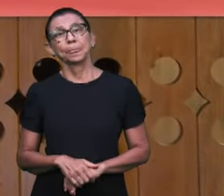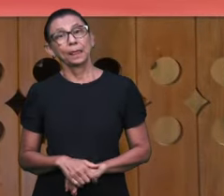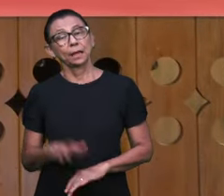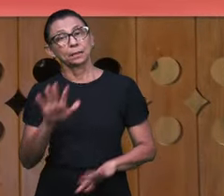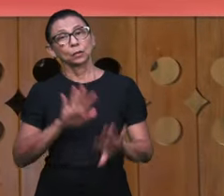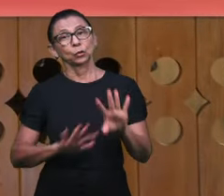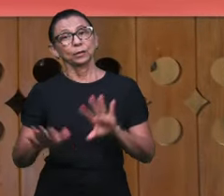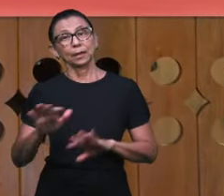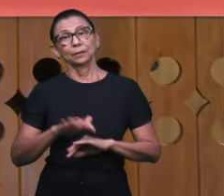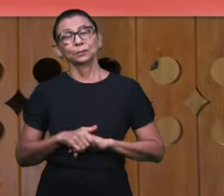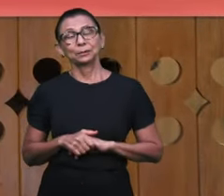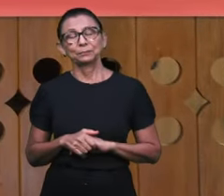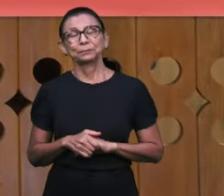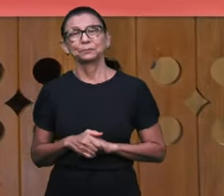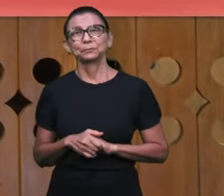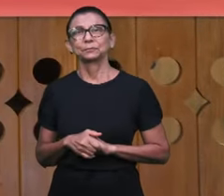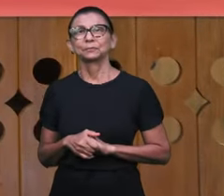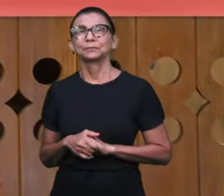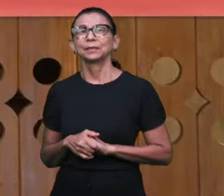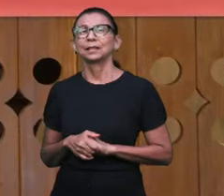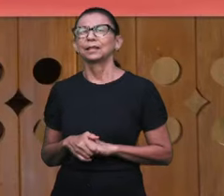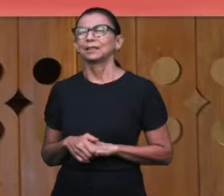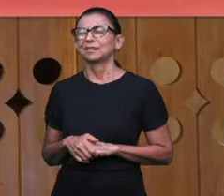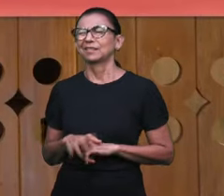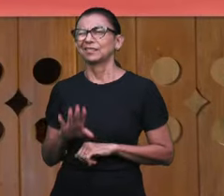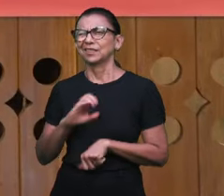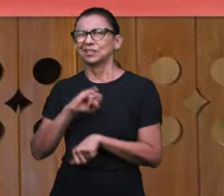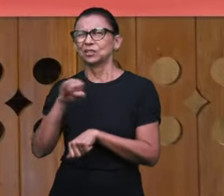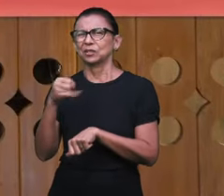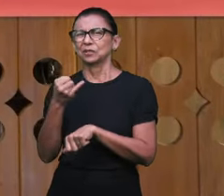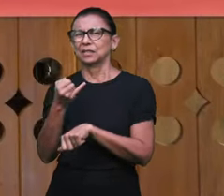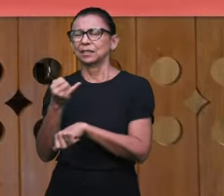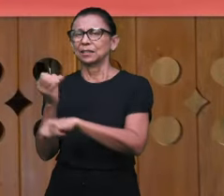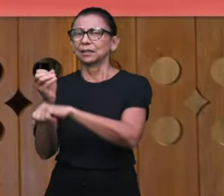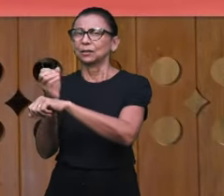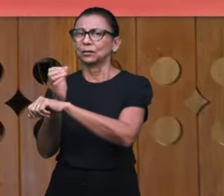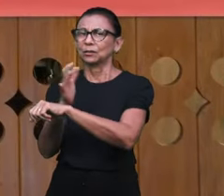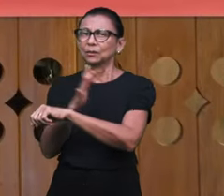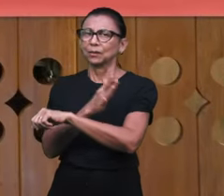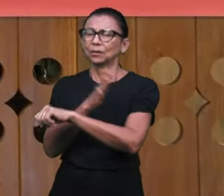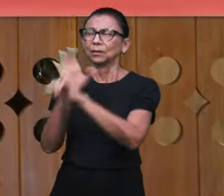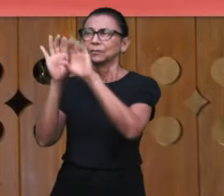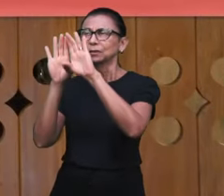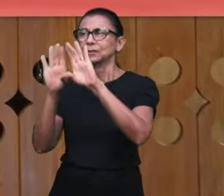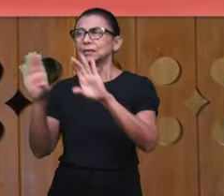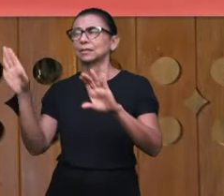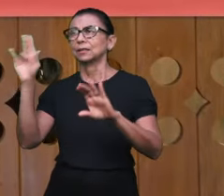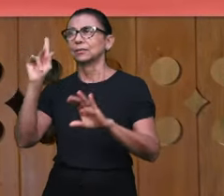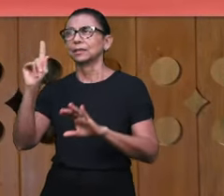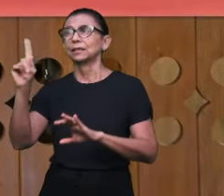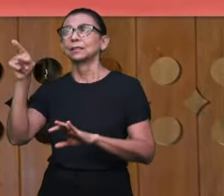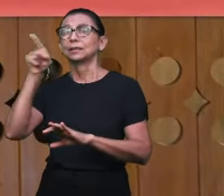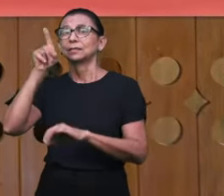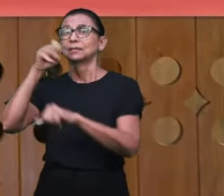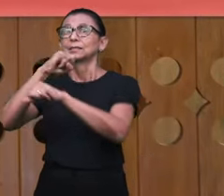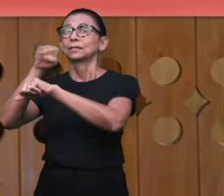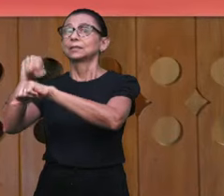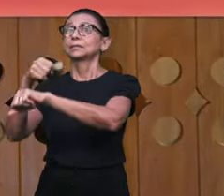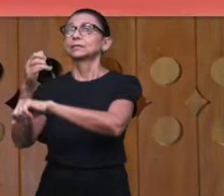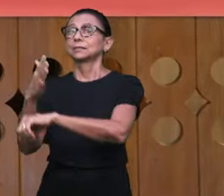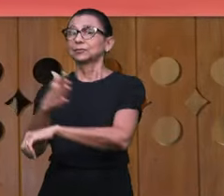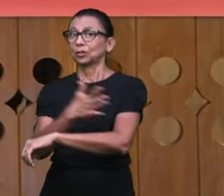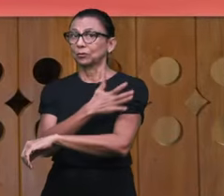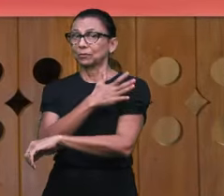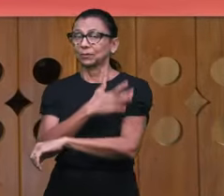nossa Jerusalém está fora daquilo ali. Está na eternidade. Glória a Jesus. É a nossa Jerusalém.